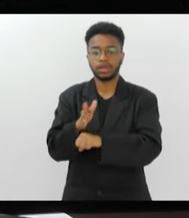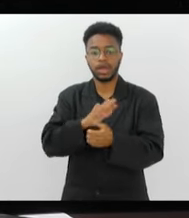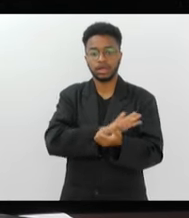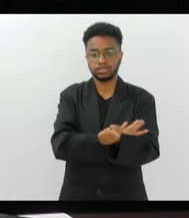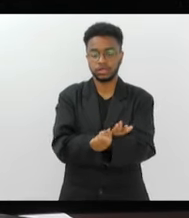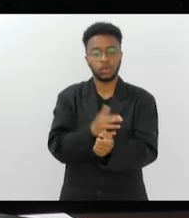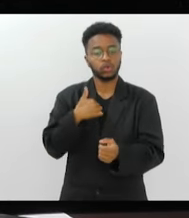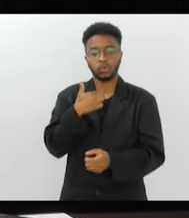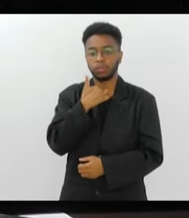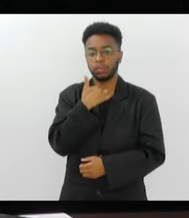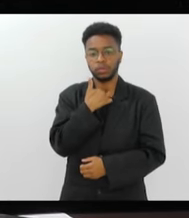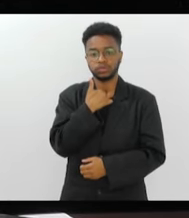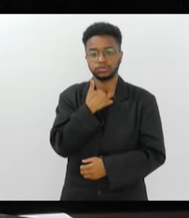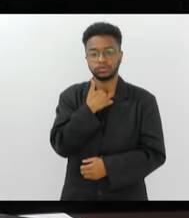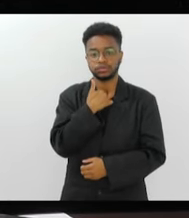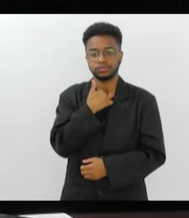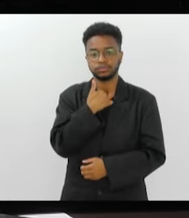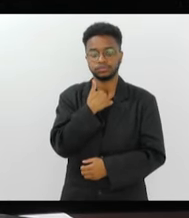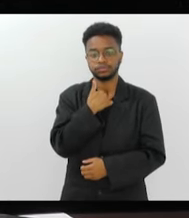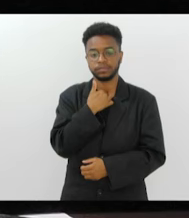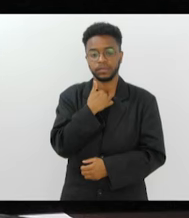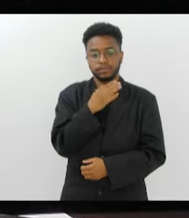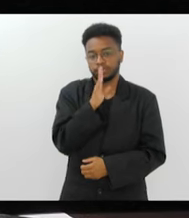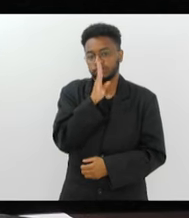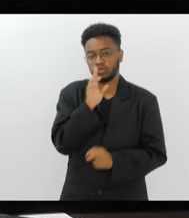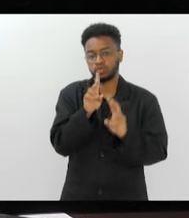que aconteceu ontem na entrega da Bola de Ouro.